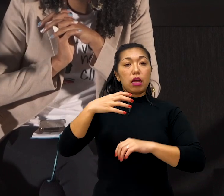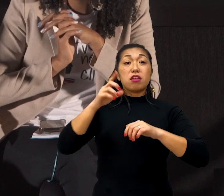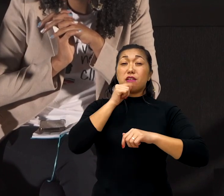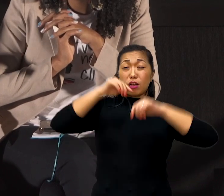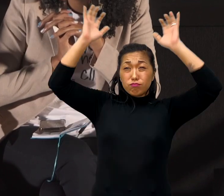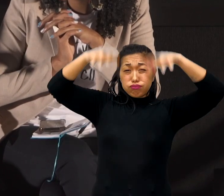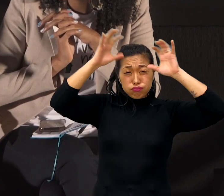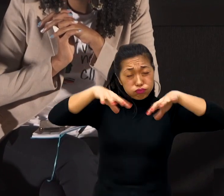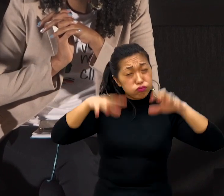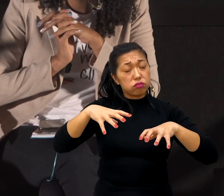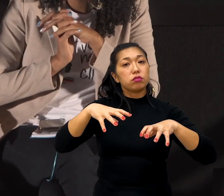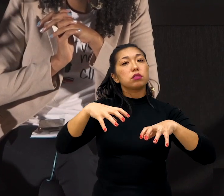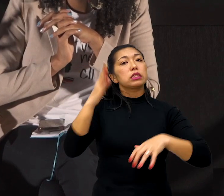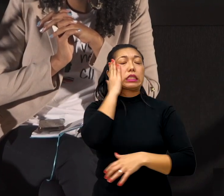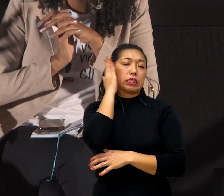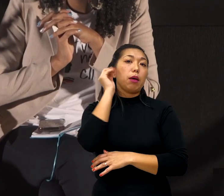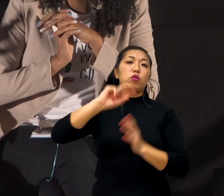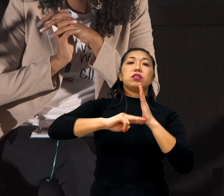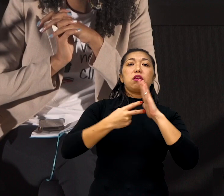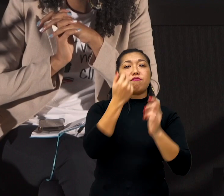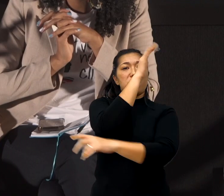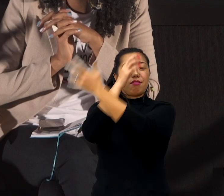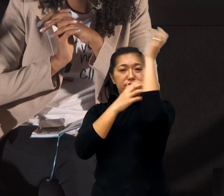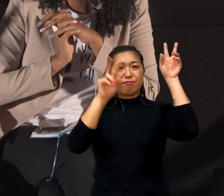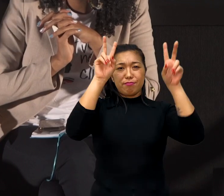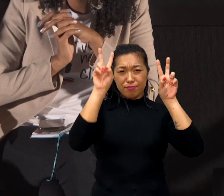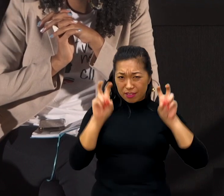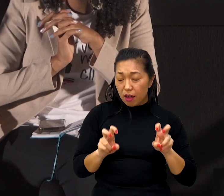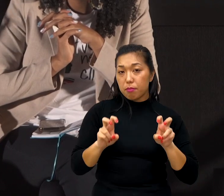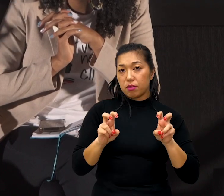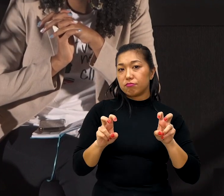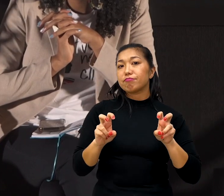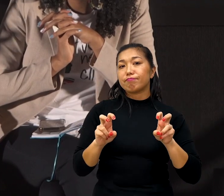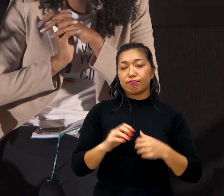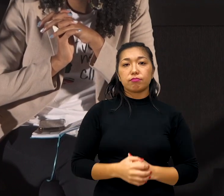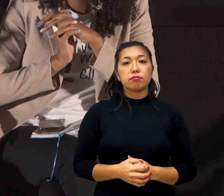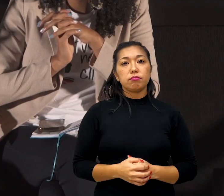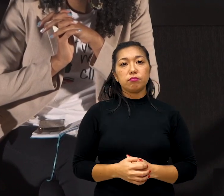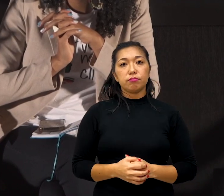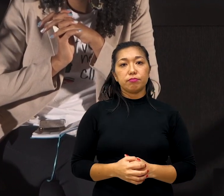muito bem o que são questões ambientais, sabe muito bem o que é natureza.